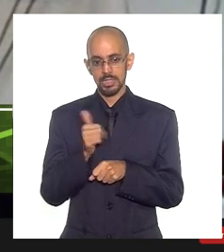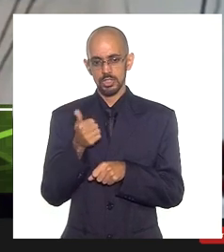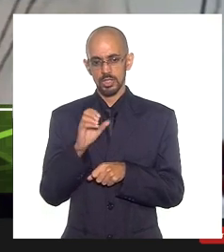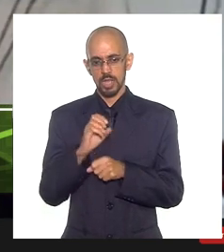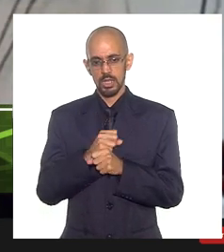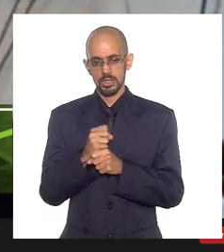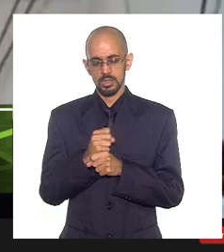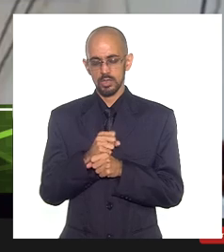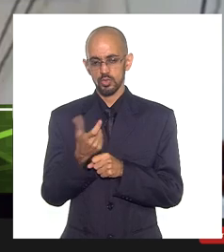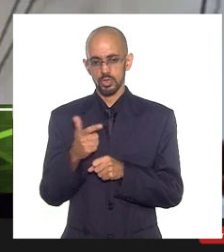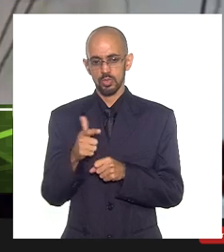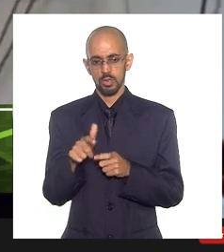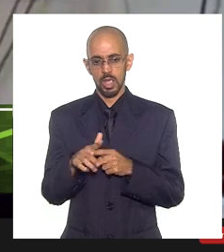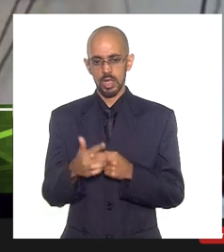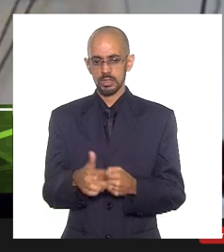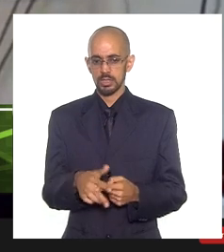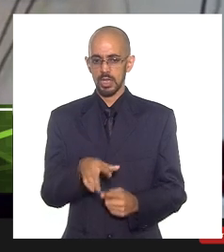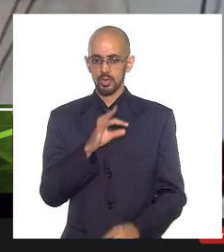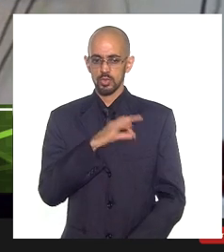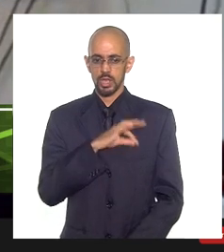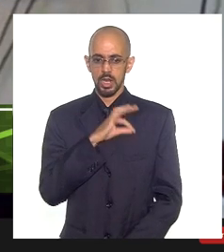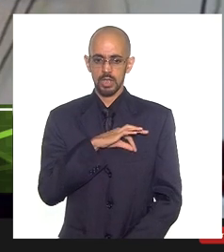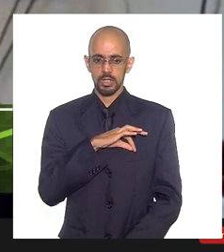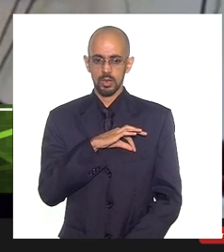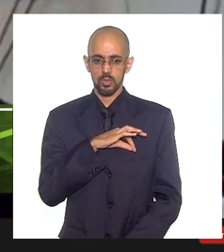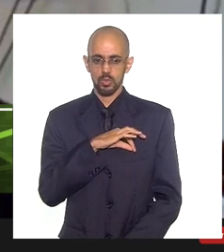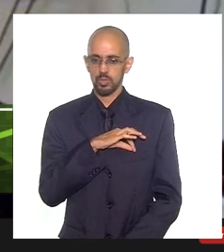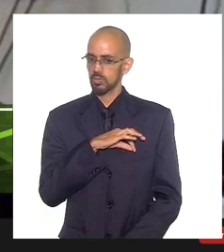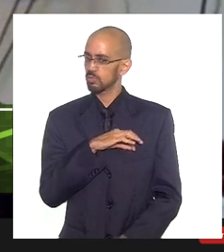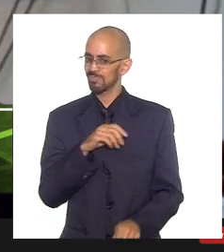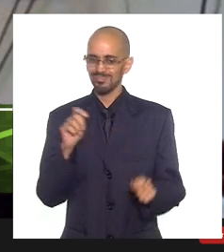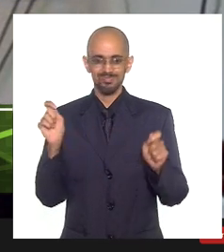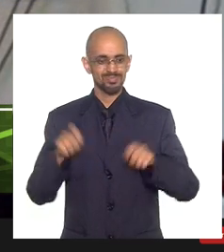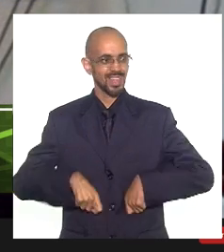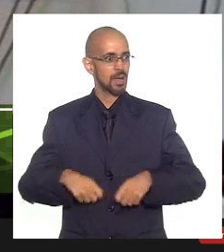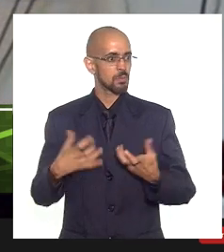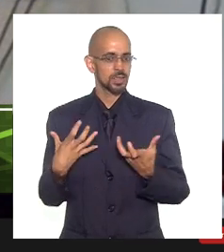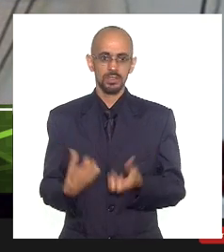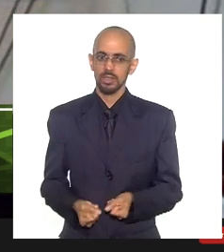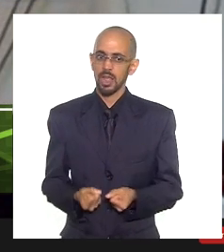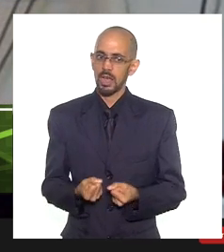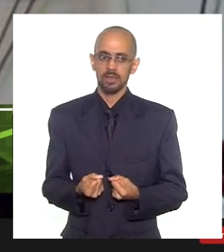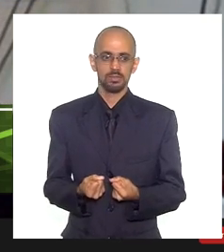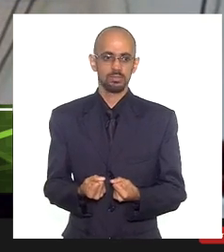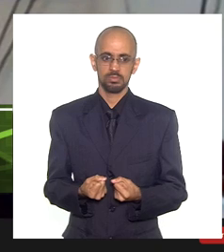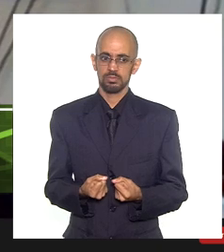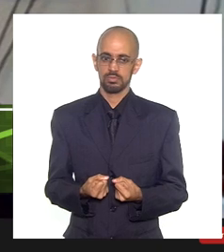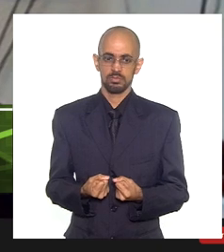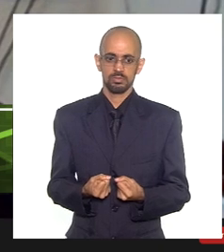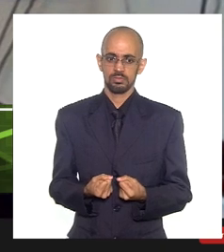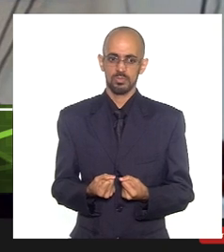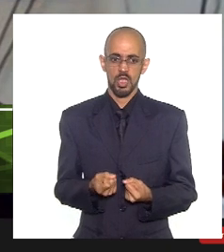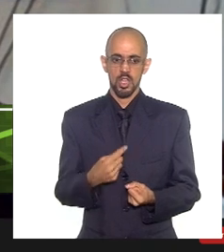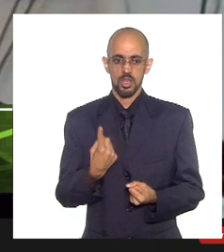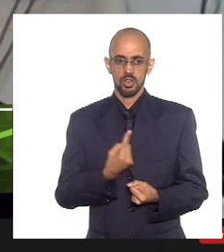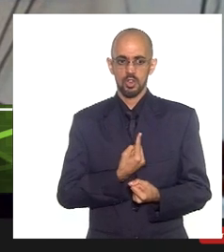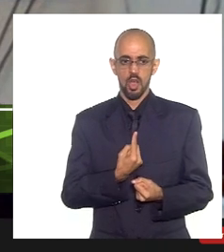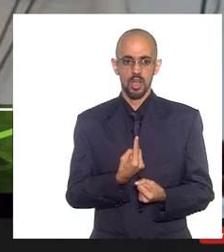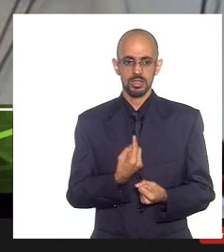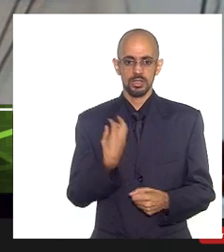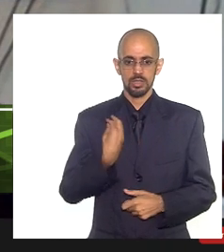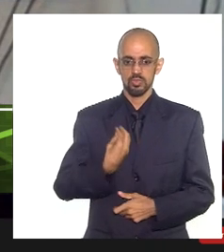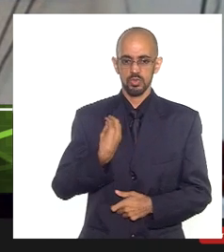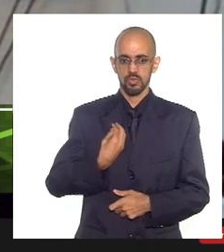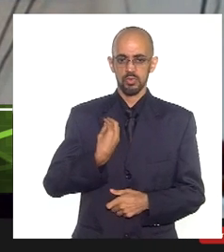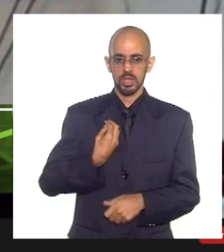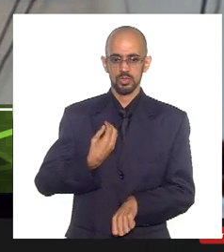sem recomposição salarial isso é inadmissível estamos efetivamente vivendo um